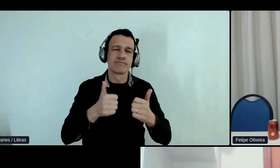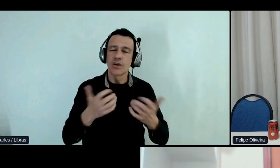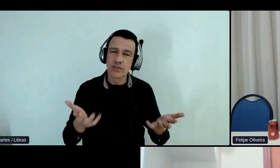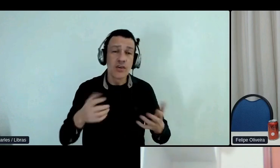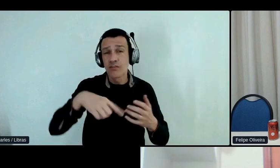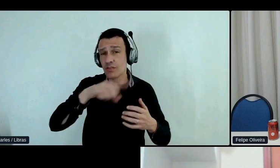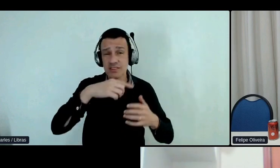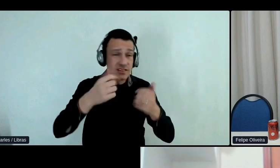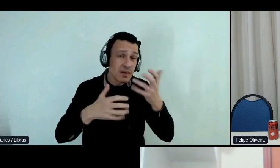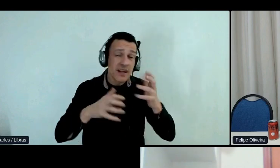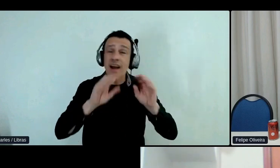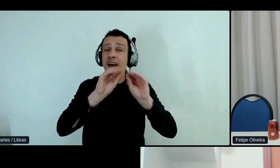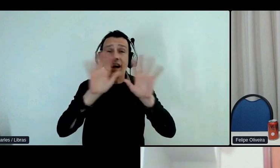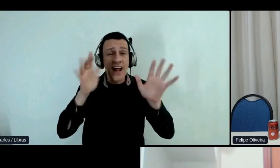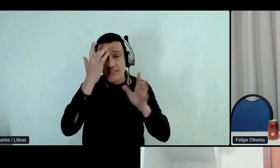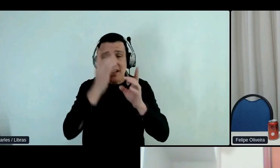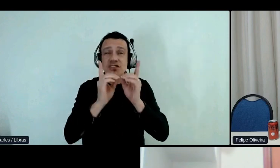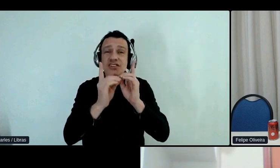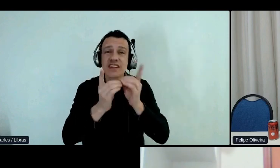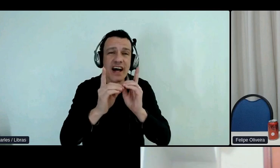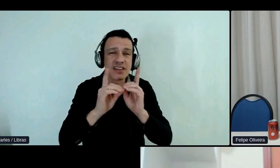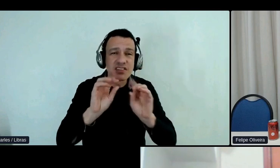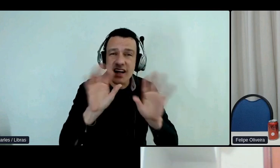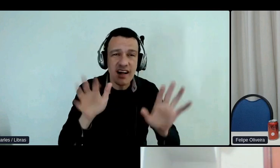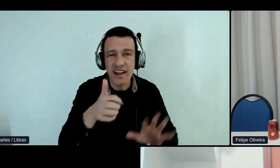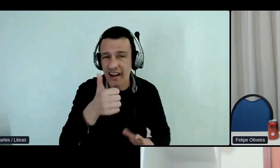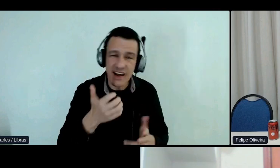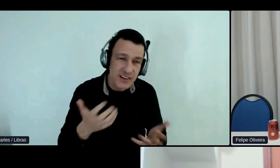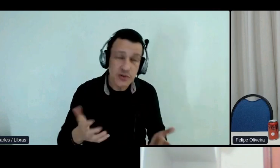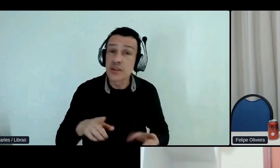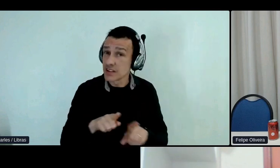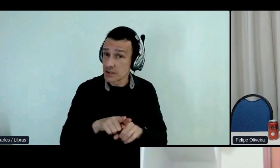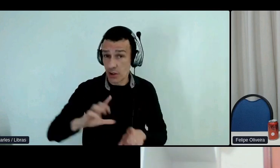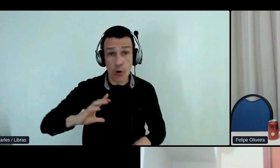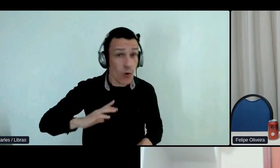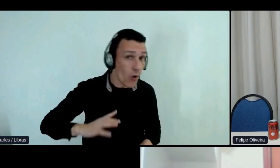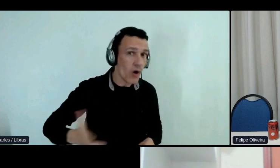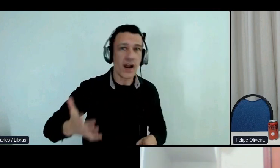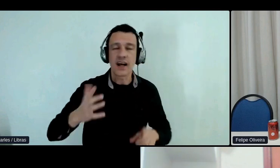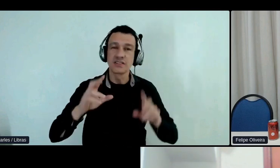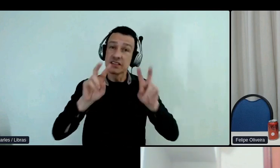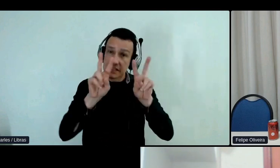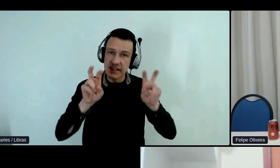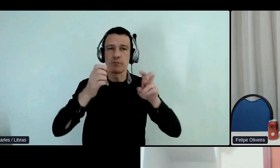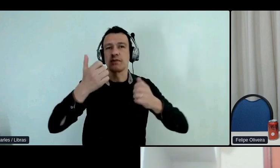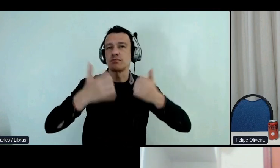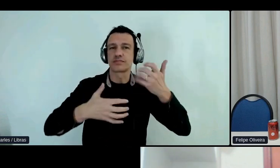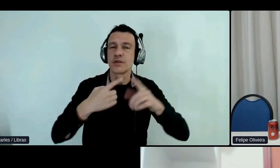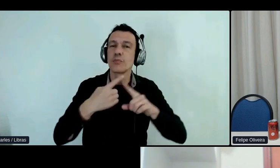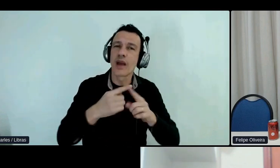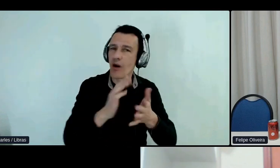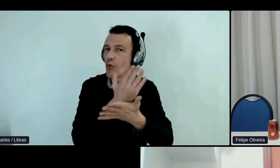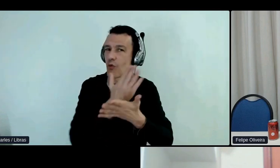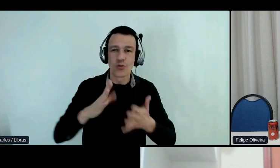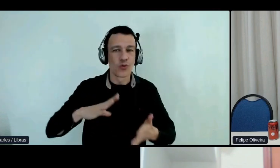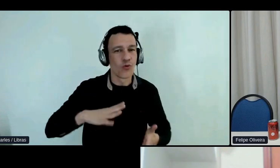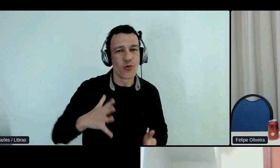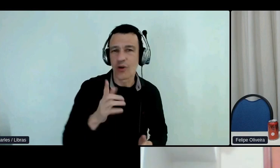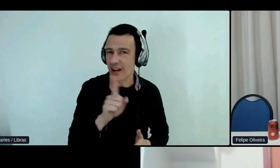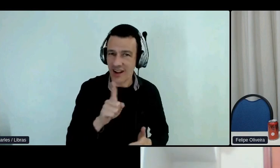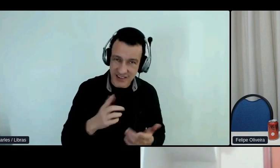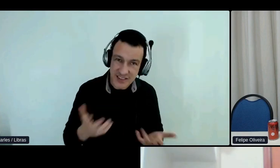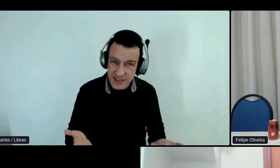Brincadeira. Então, agradecer a Paloma pelo tempo, agradecer a Kátia, agradecer a Vanessa por todo o conteúdo que vocês trouxeram, por toda essa visão,